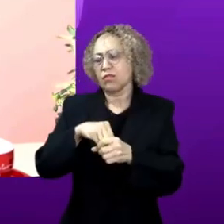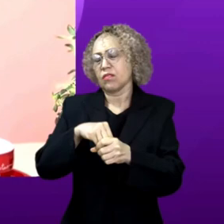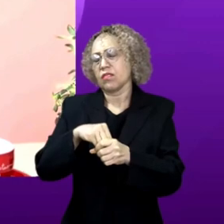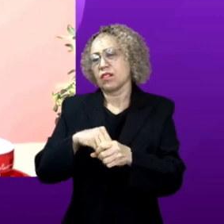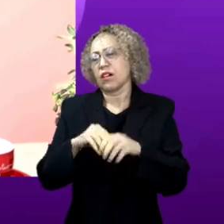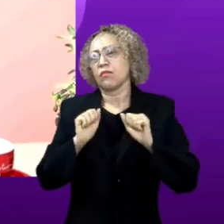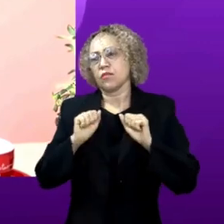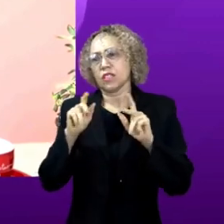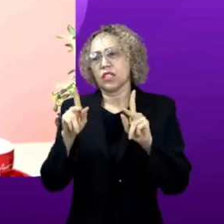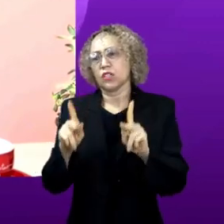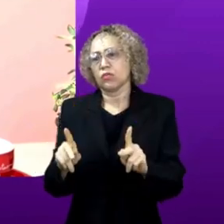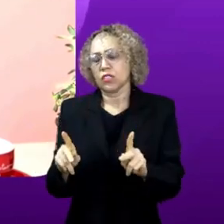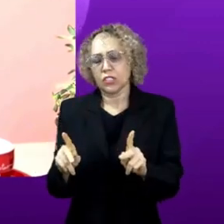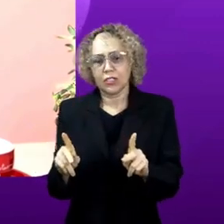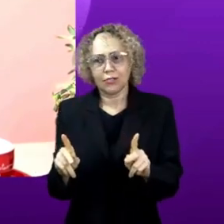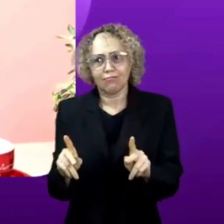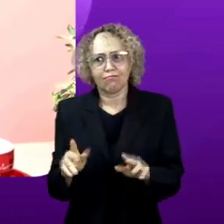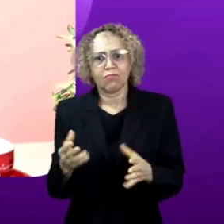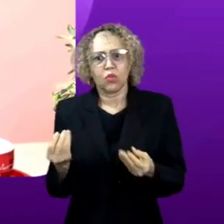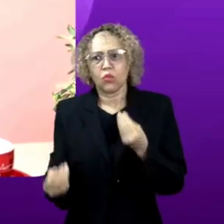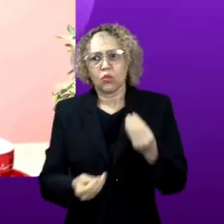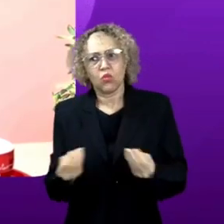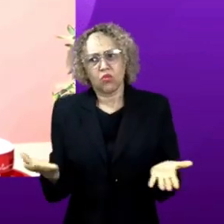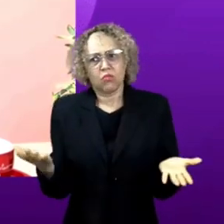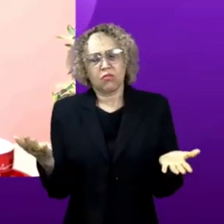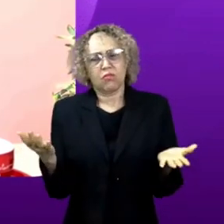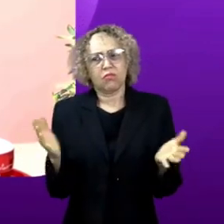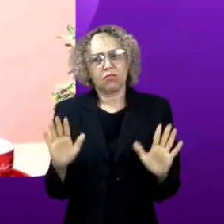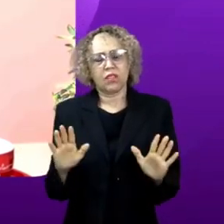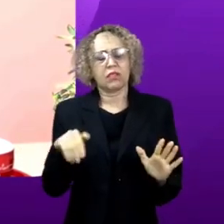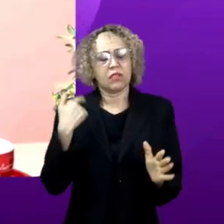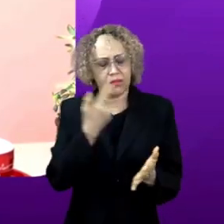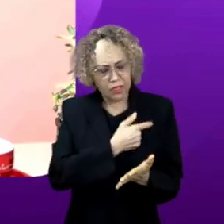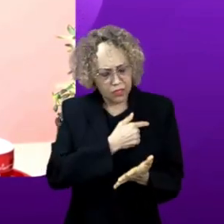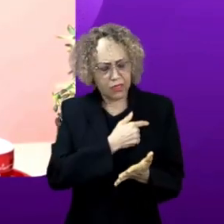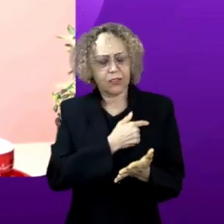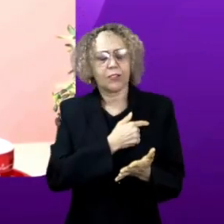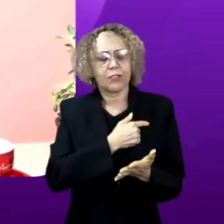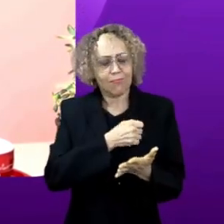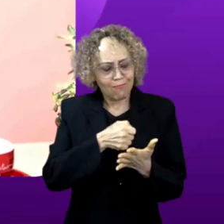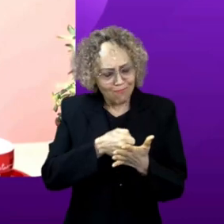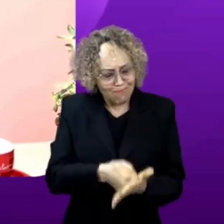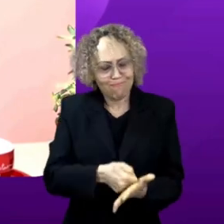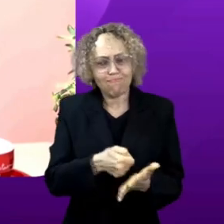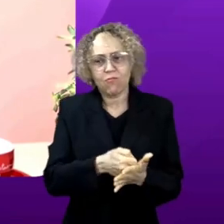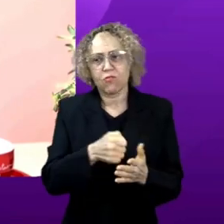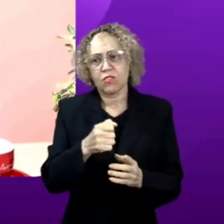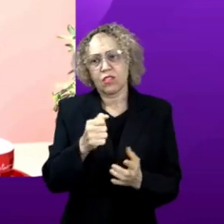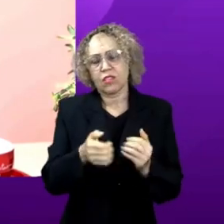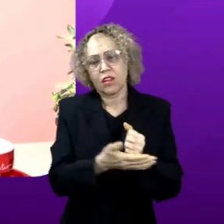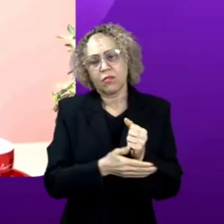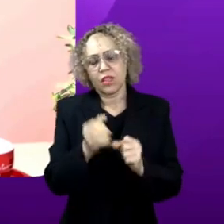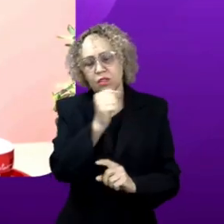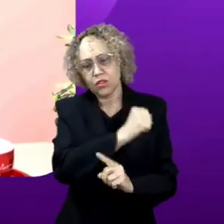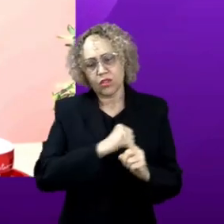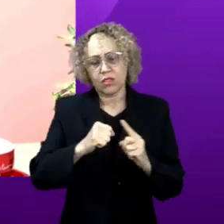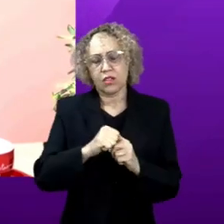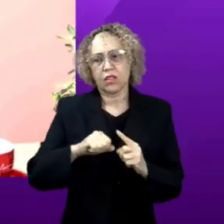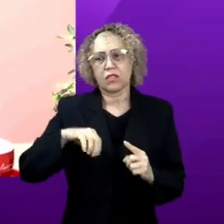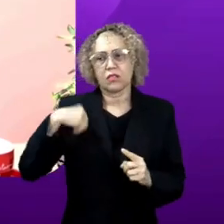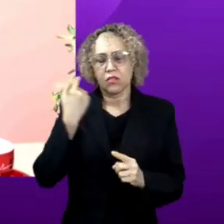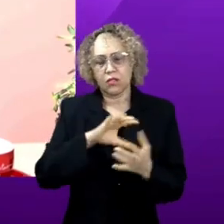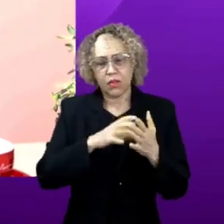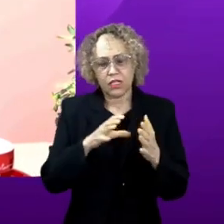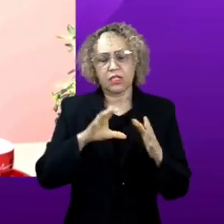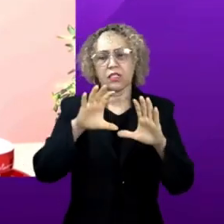precisa ser uma pauta que precisa ganhar força nas bases sociais do nosso partido, das comunidades, e é uma